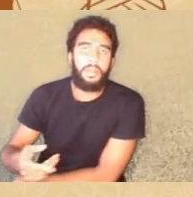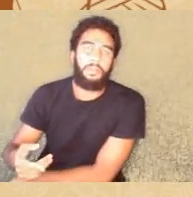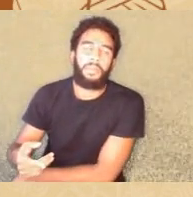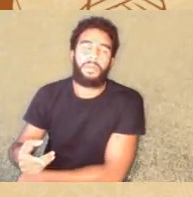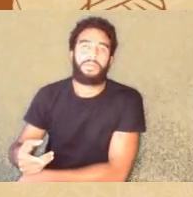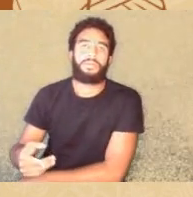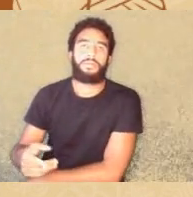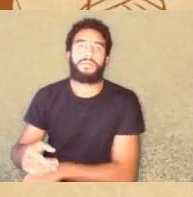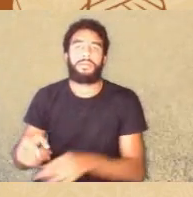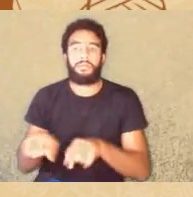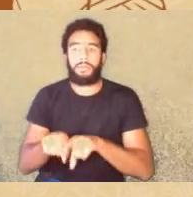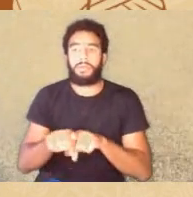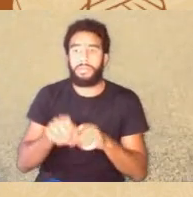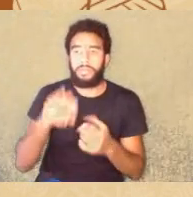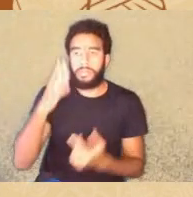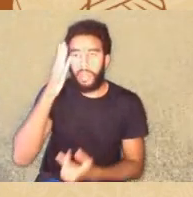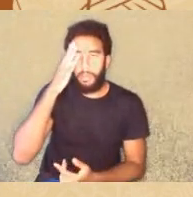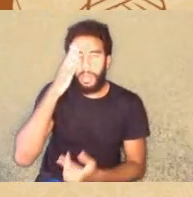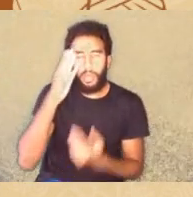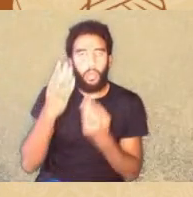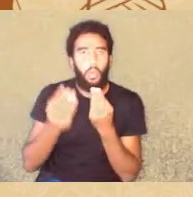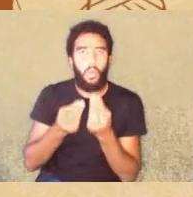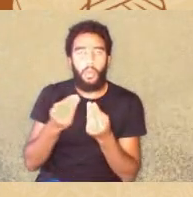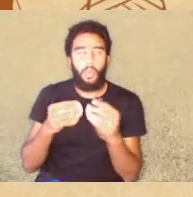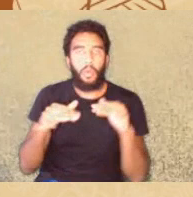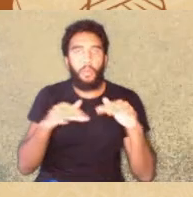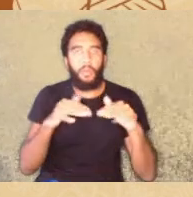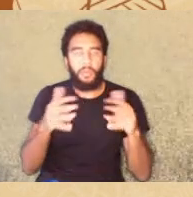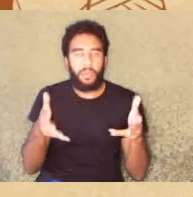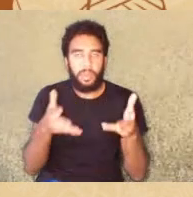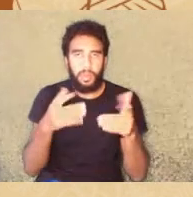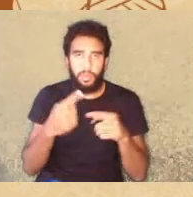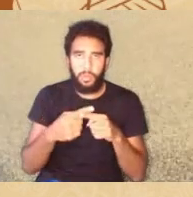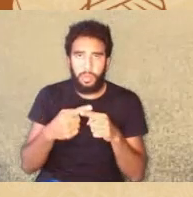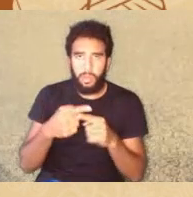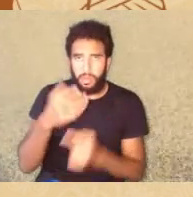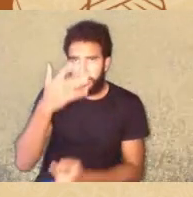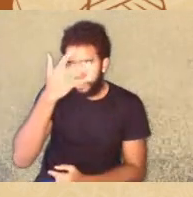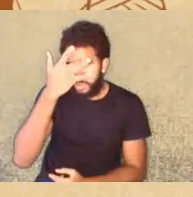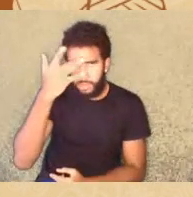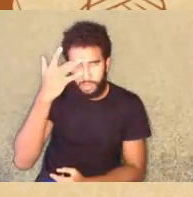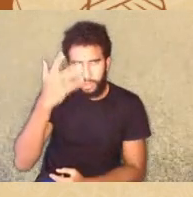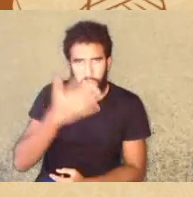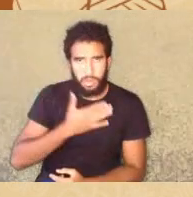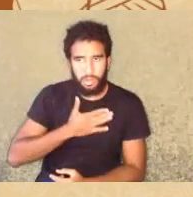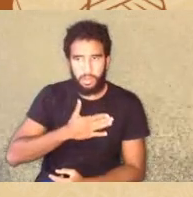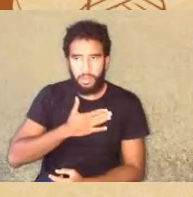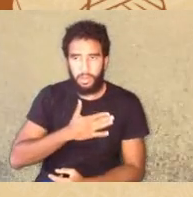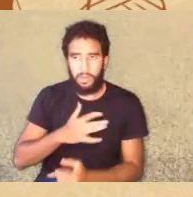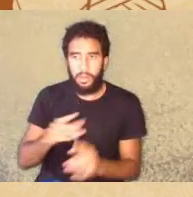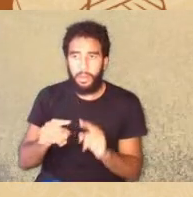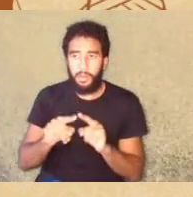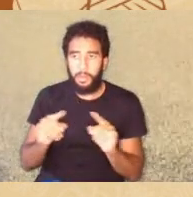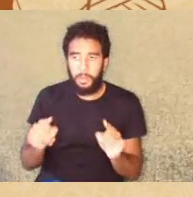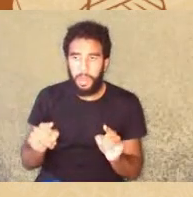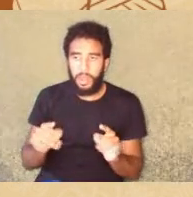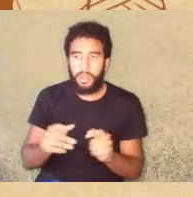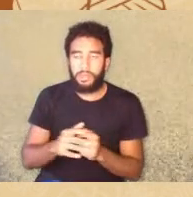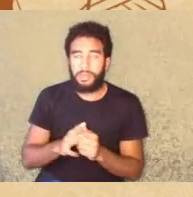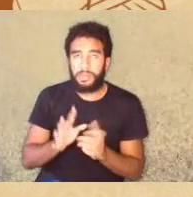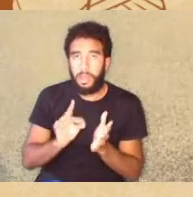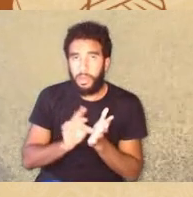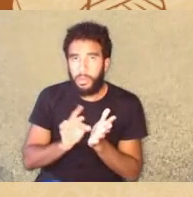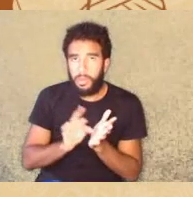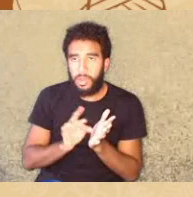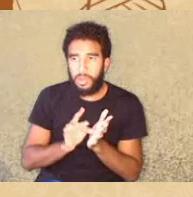assim, se fala muito de saúde mental popularmente, principalmente na mídia. Aí as pessoas, na verdade, elas não